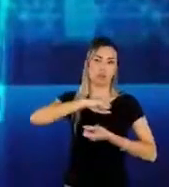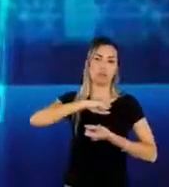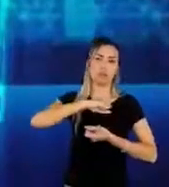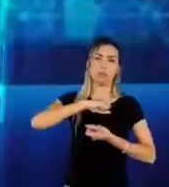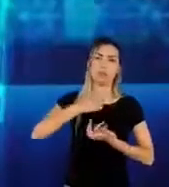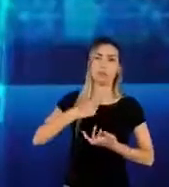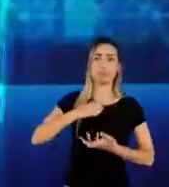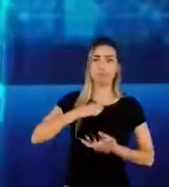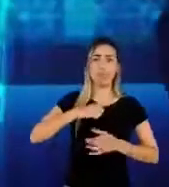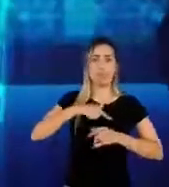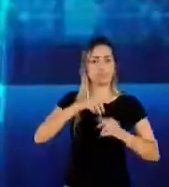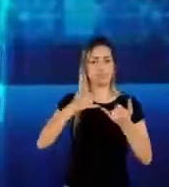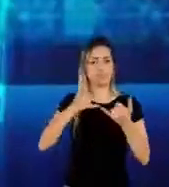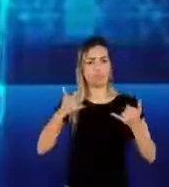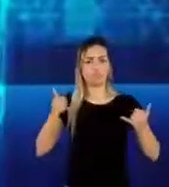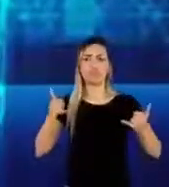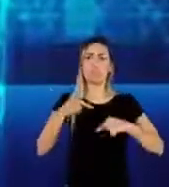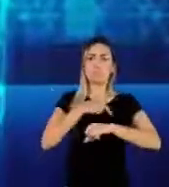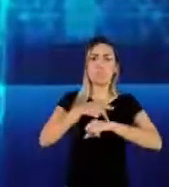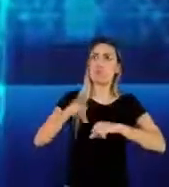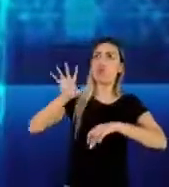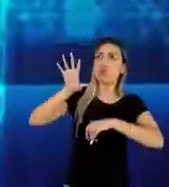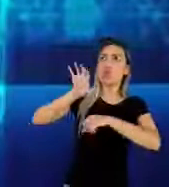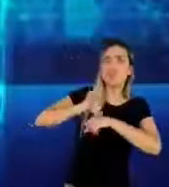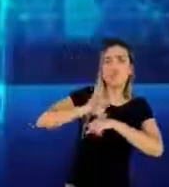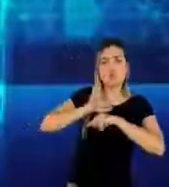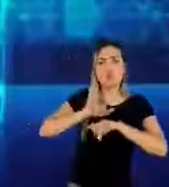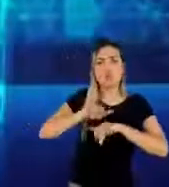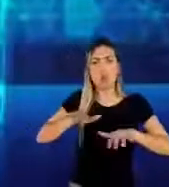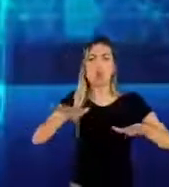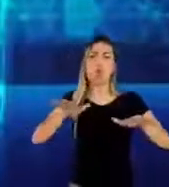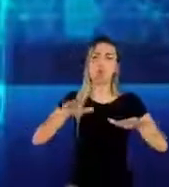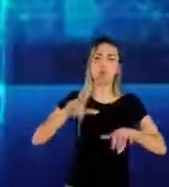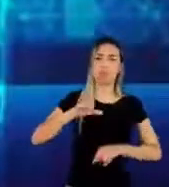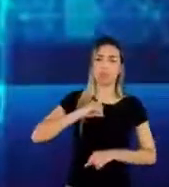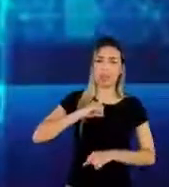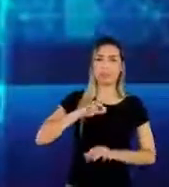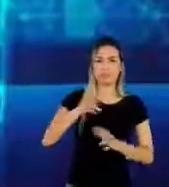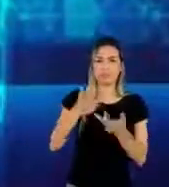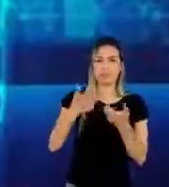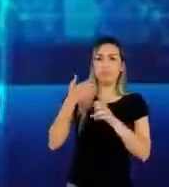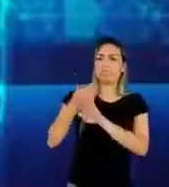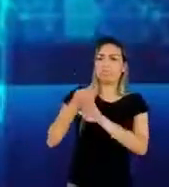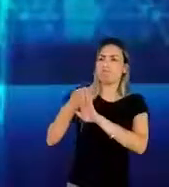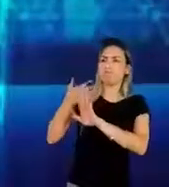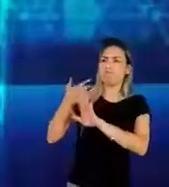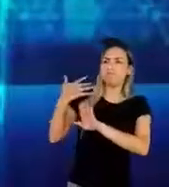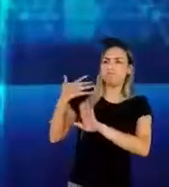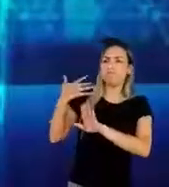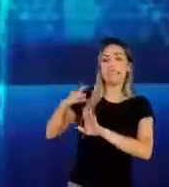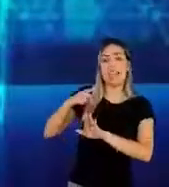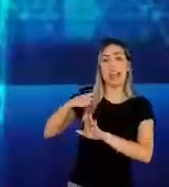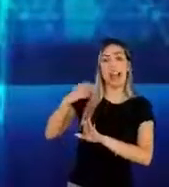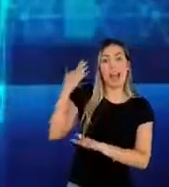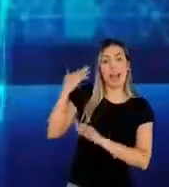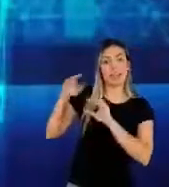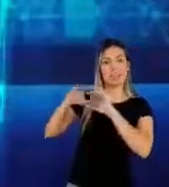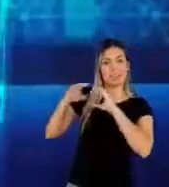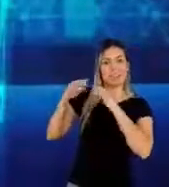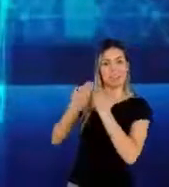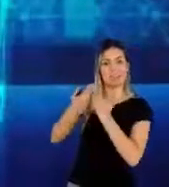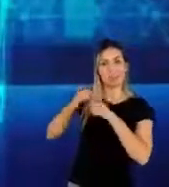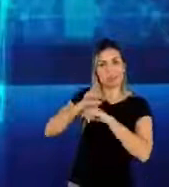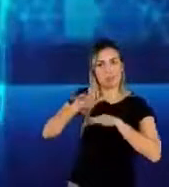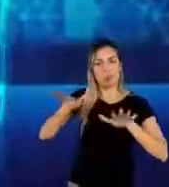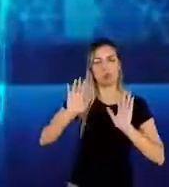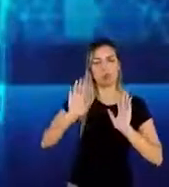limpa, energia renovável. A gente observa nos últimos anos, foi até foco do painel de abertura, o avanço da